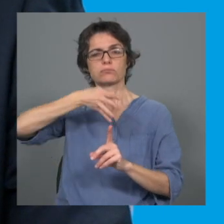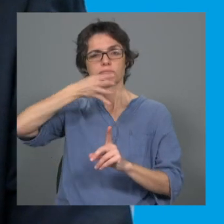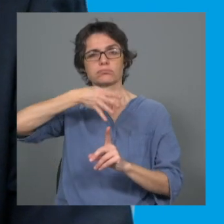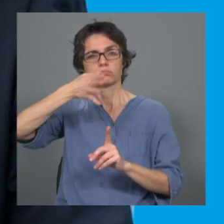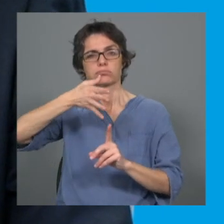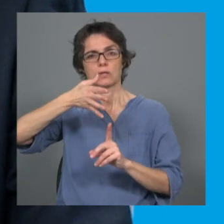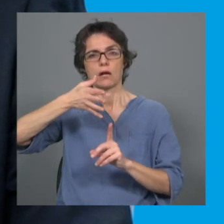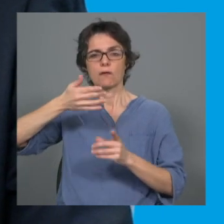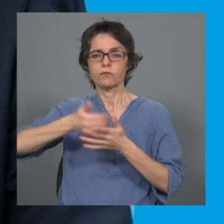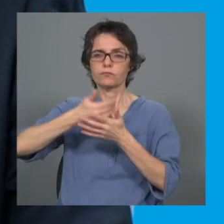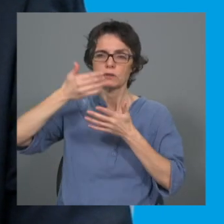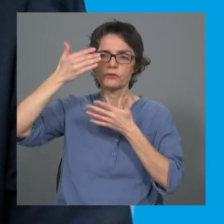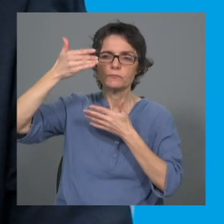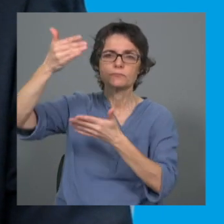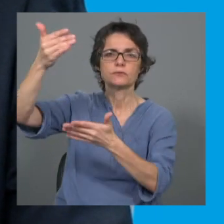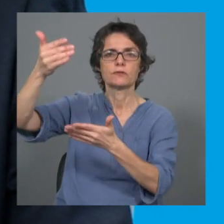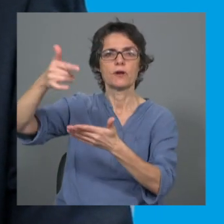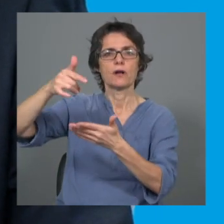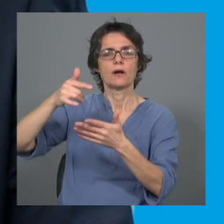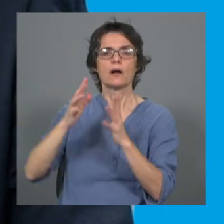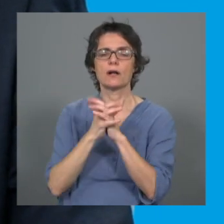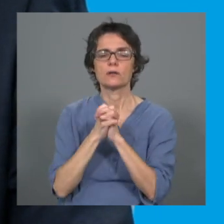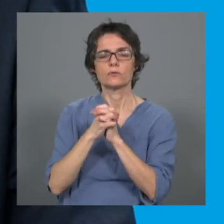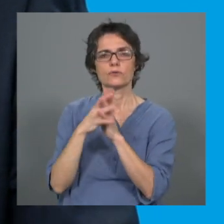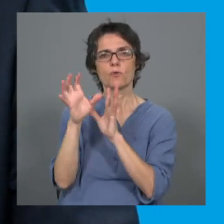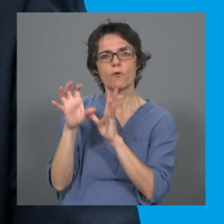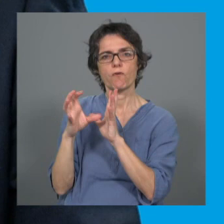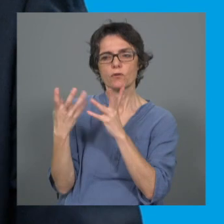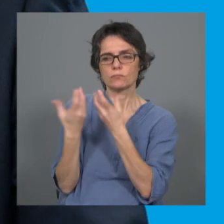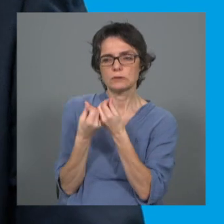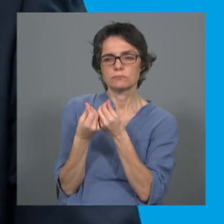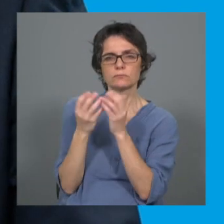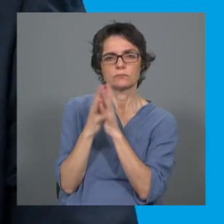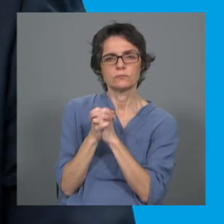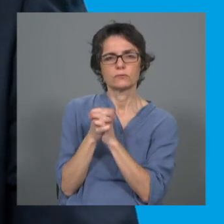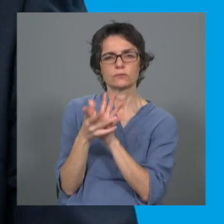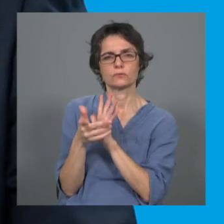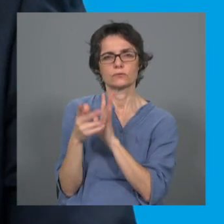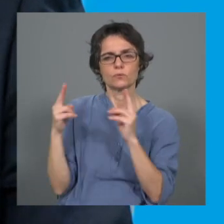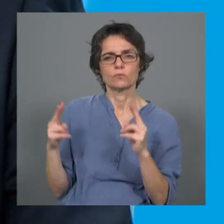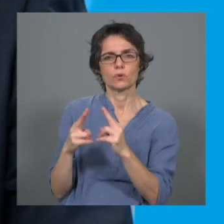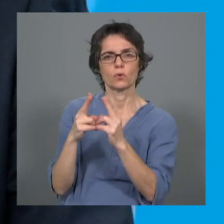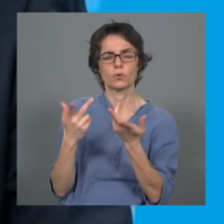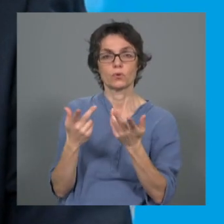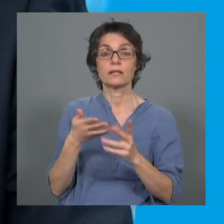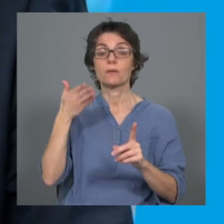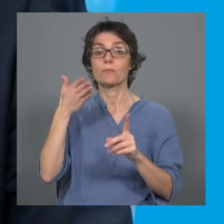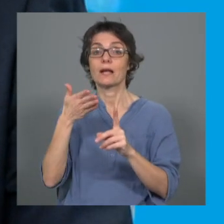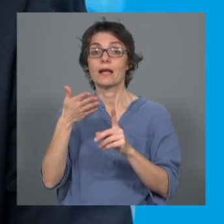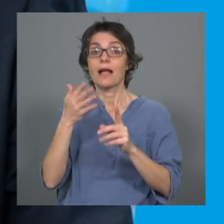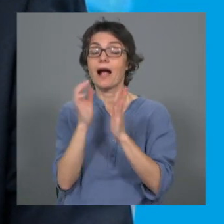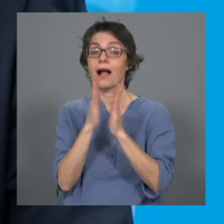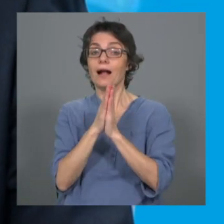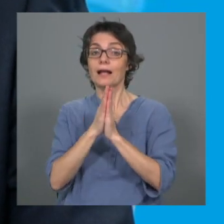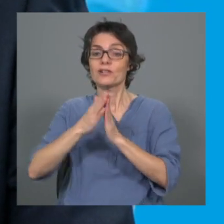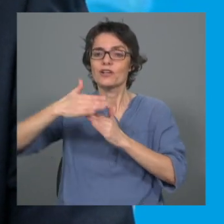liturgia, escolhemos o número da liturgia como lugar do encontro, e depois uma igreja que vai ao encontro das periferias, neste sentido também mais caritativo do